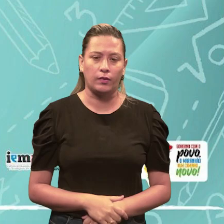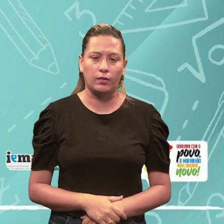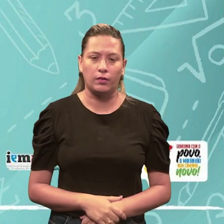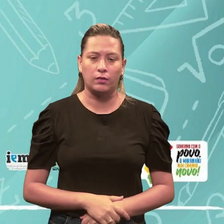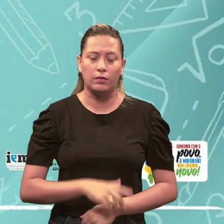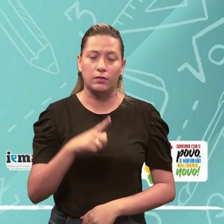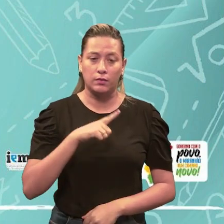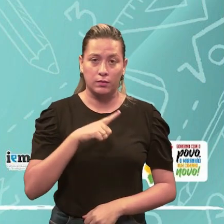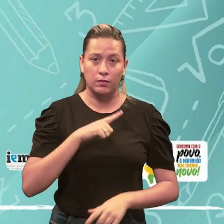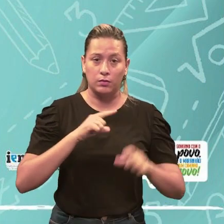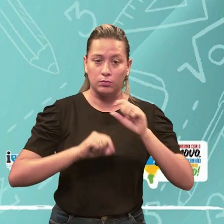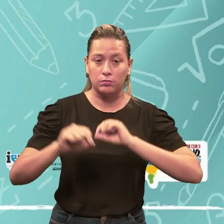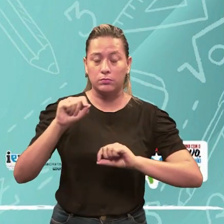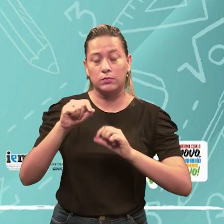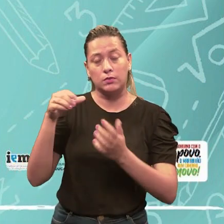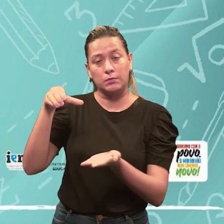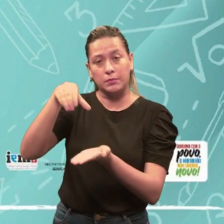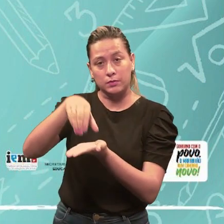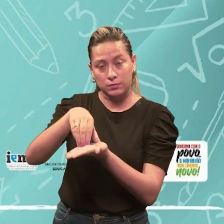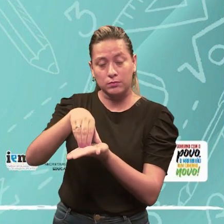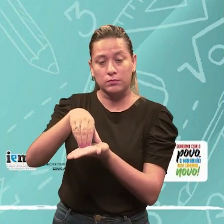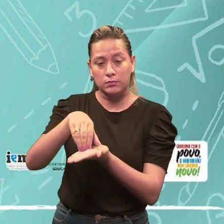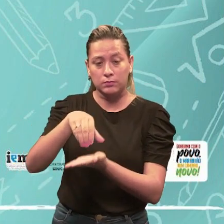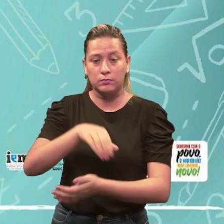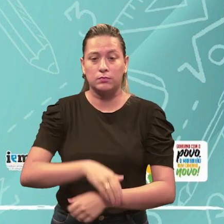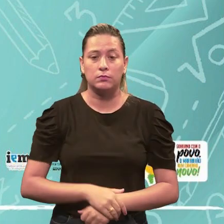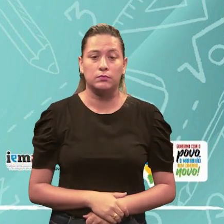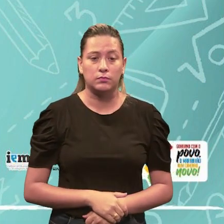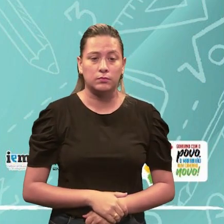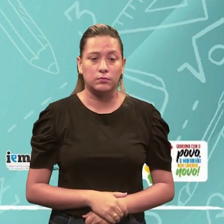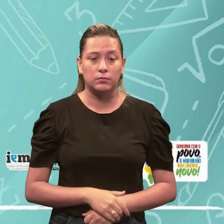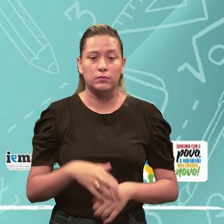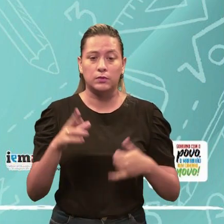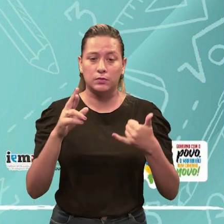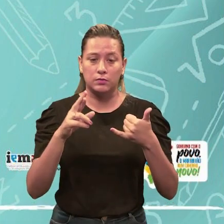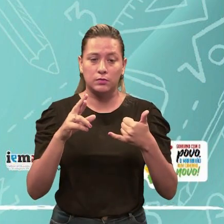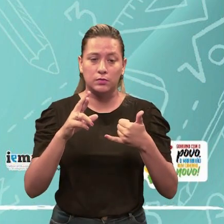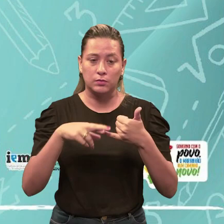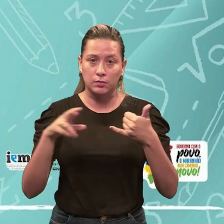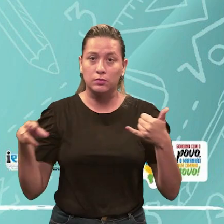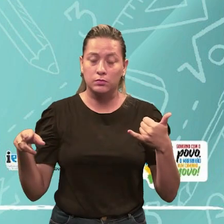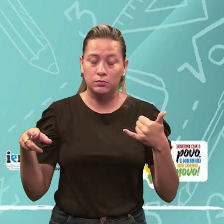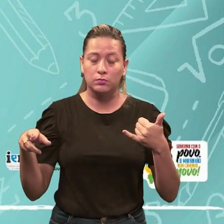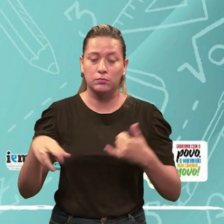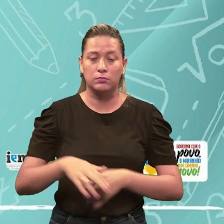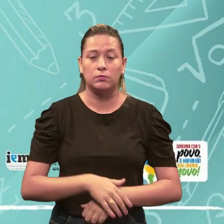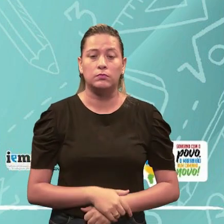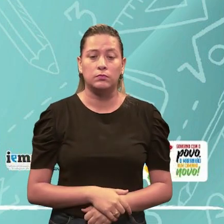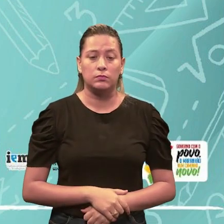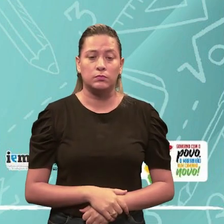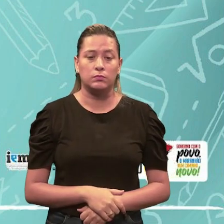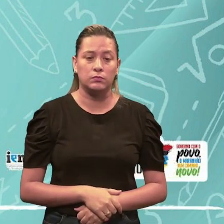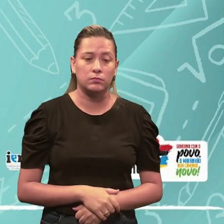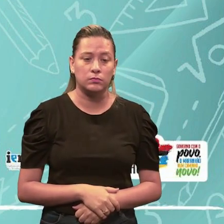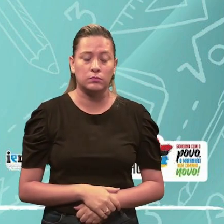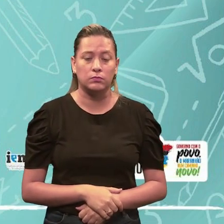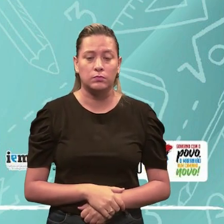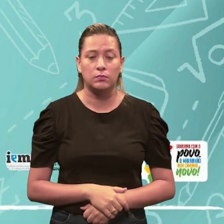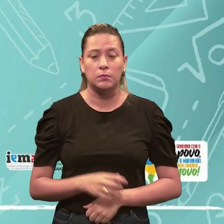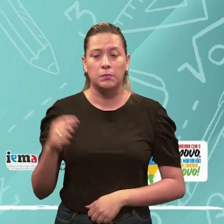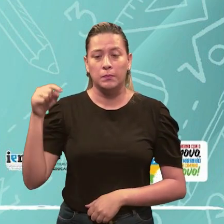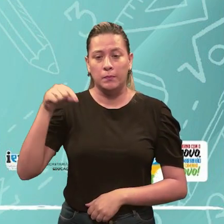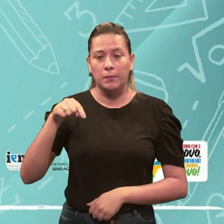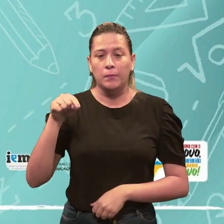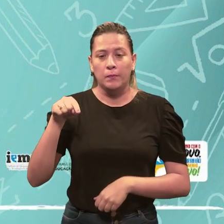Um capacitor, né? E eu tenho, um resistor e eu tenho um capacitor, certo? E aqui do